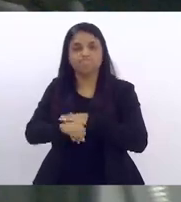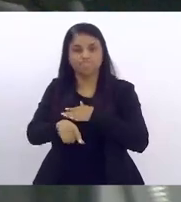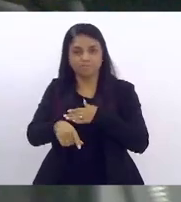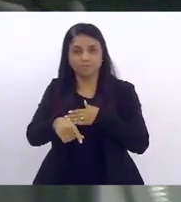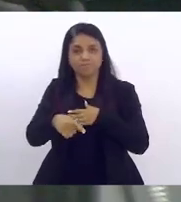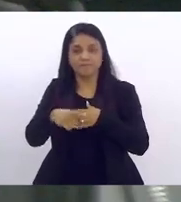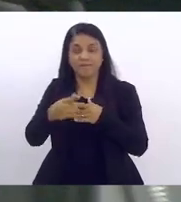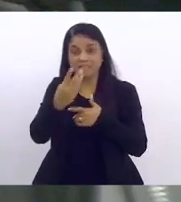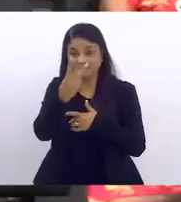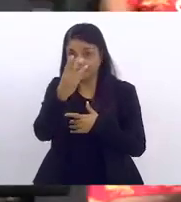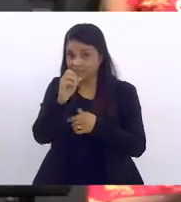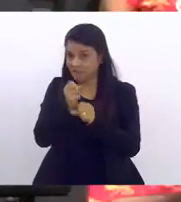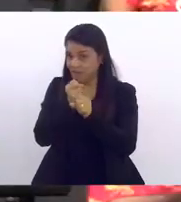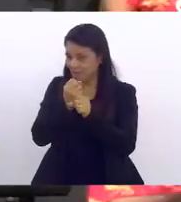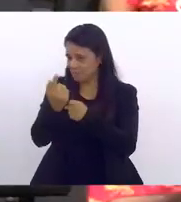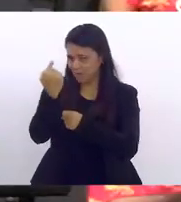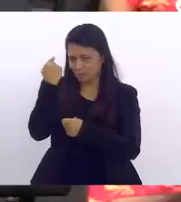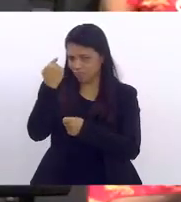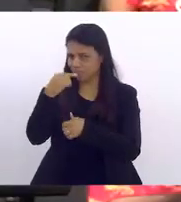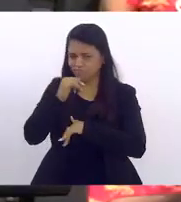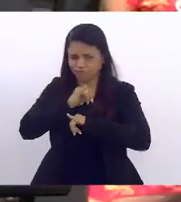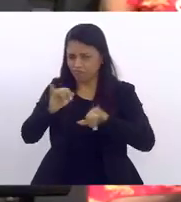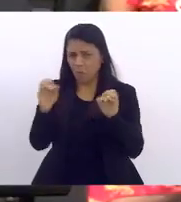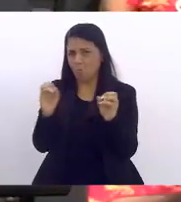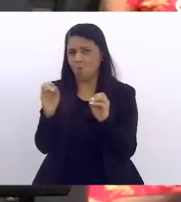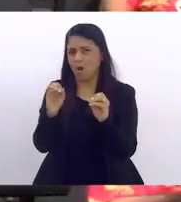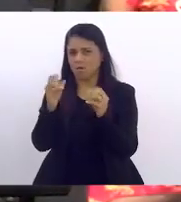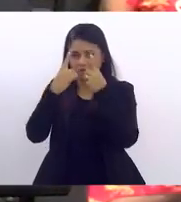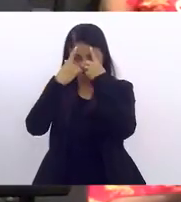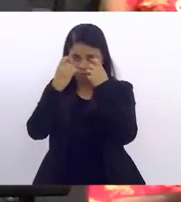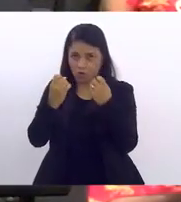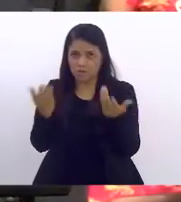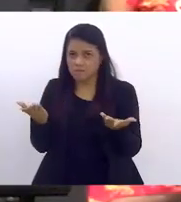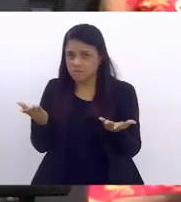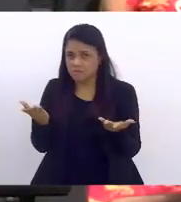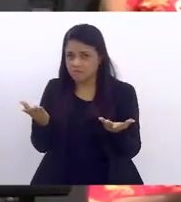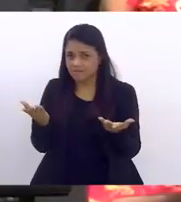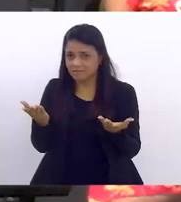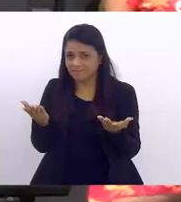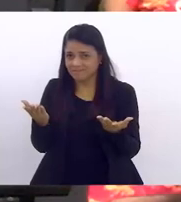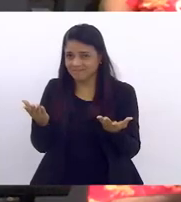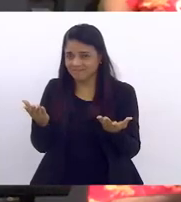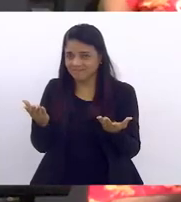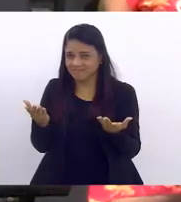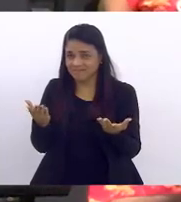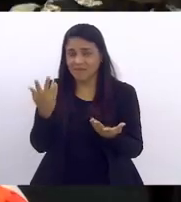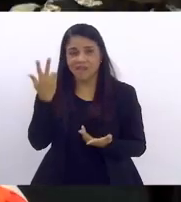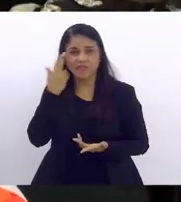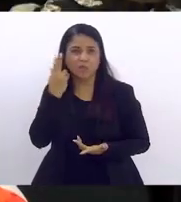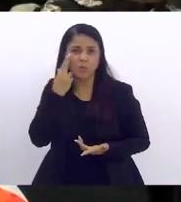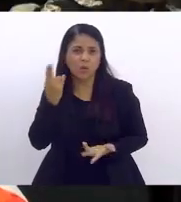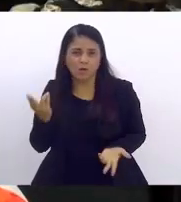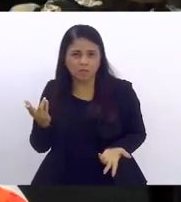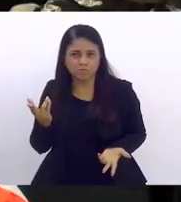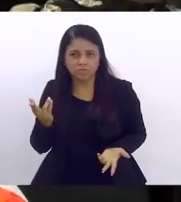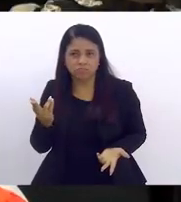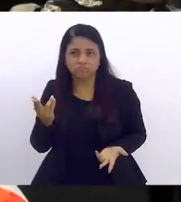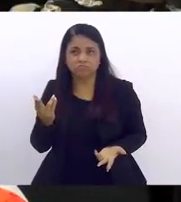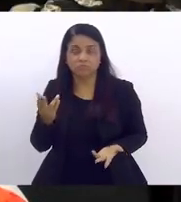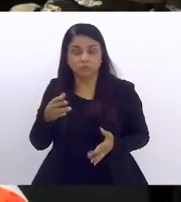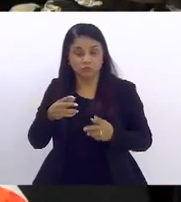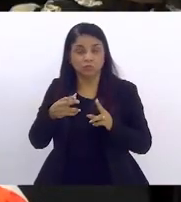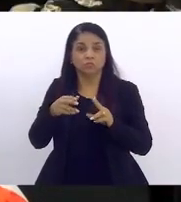atrás isso sequer era dito que era uma violência obstétrica. Era absolutamente naturalizado no sistema